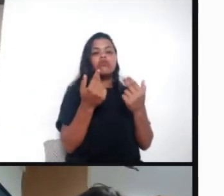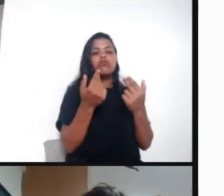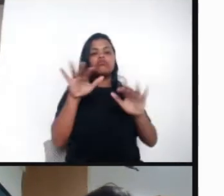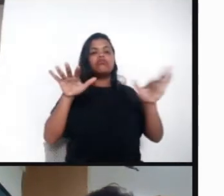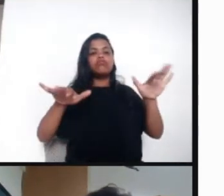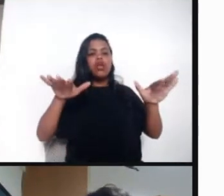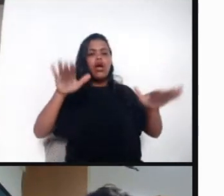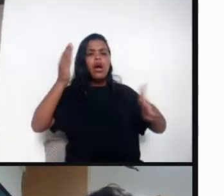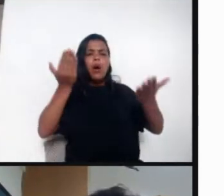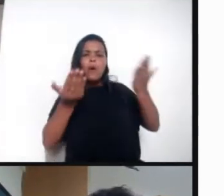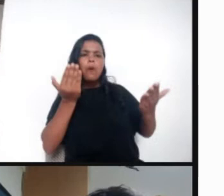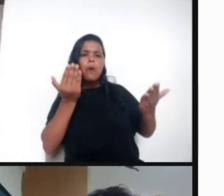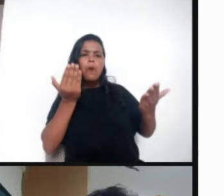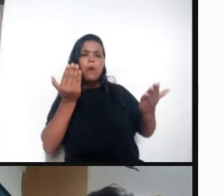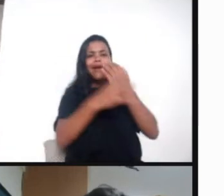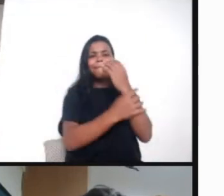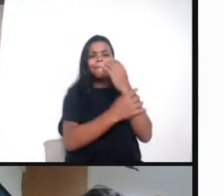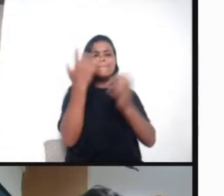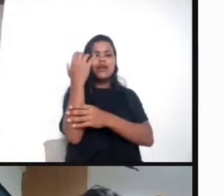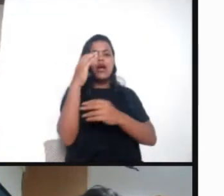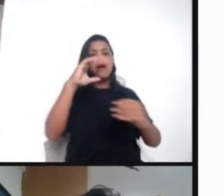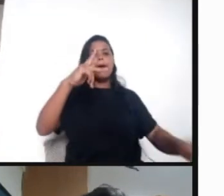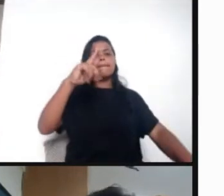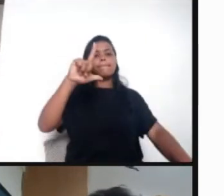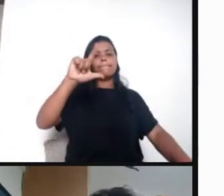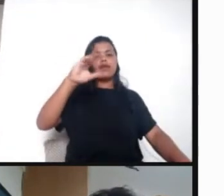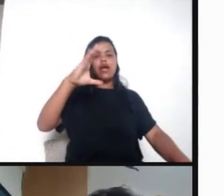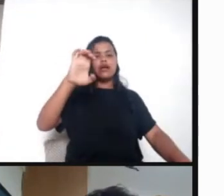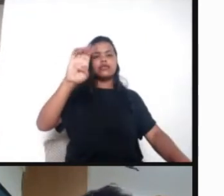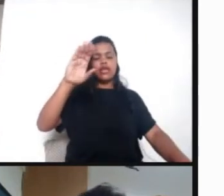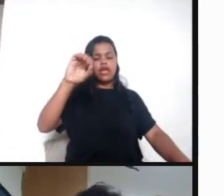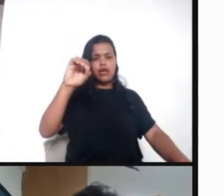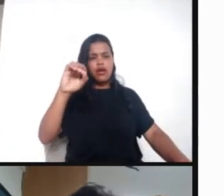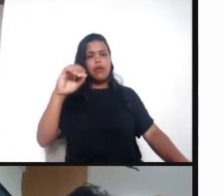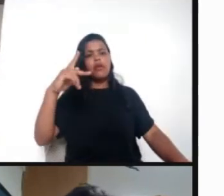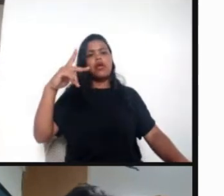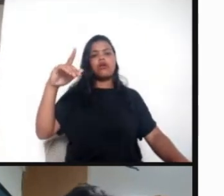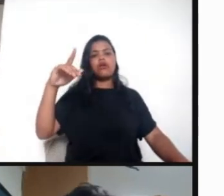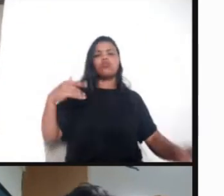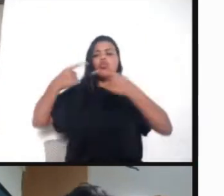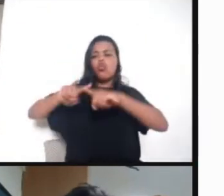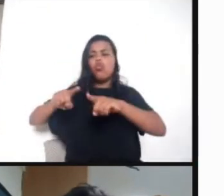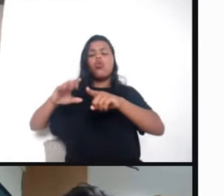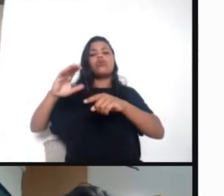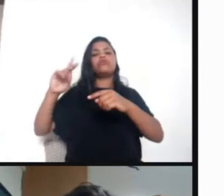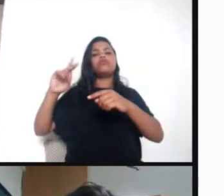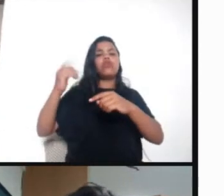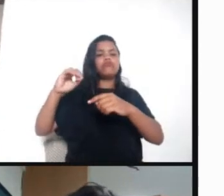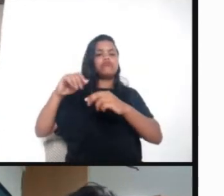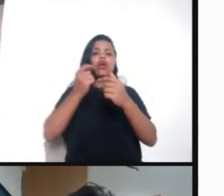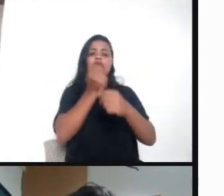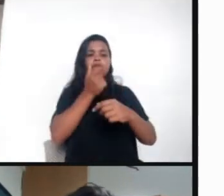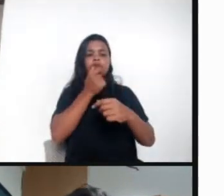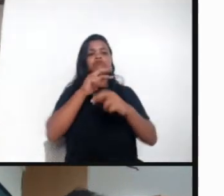contra ivermectina, placebo contra a hidroxicloroquina, placebo contra a nitazoxanida, contra as diversas opções